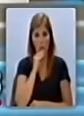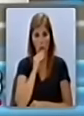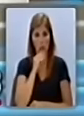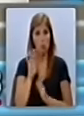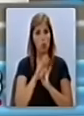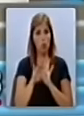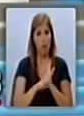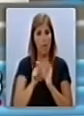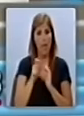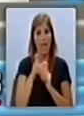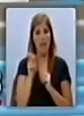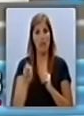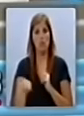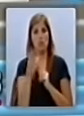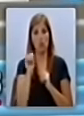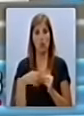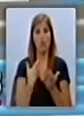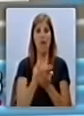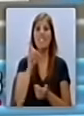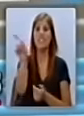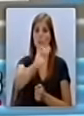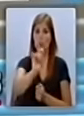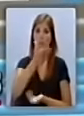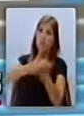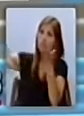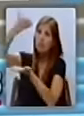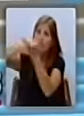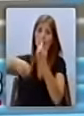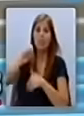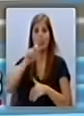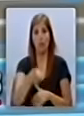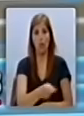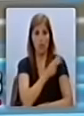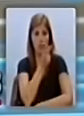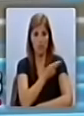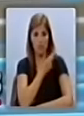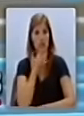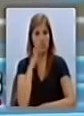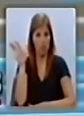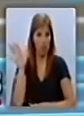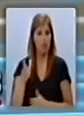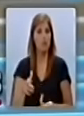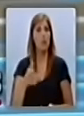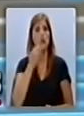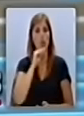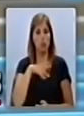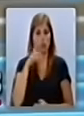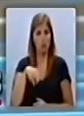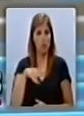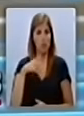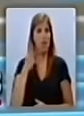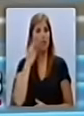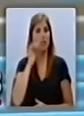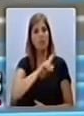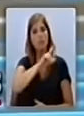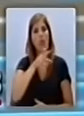Erasmus permite um semestre de intercâmbio académico em 39 universidades no estrangeiro. Os alunos portugueses procuram países fora da